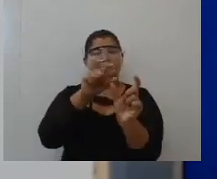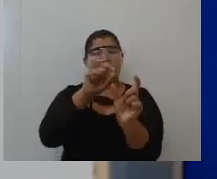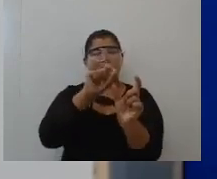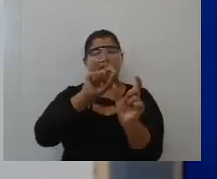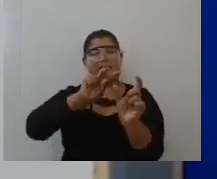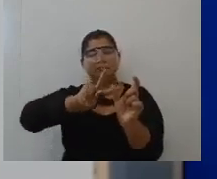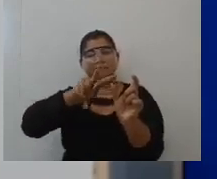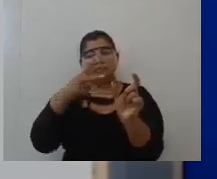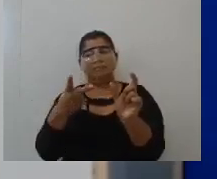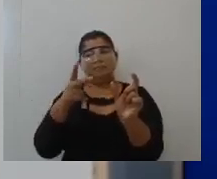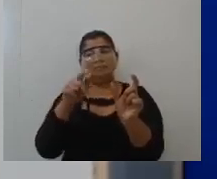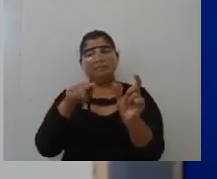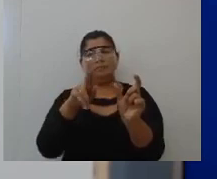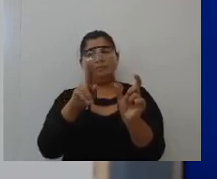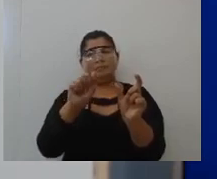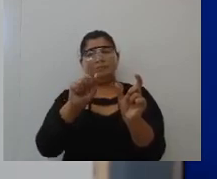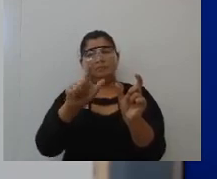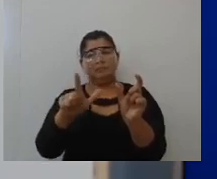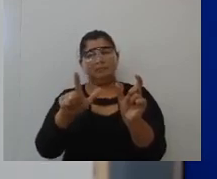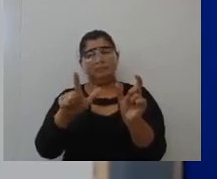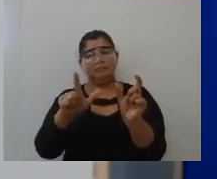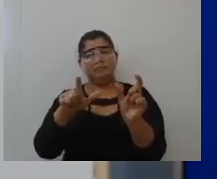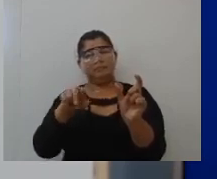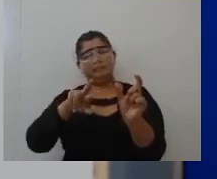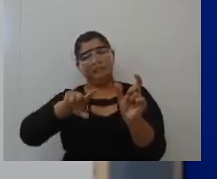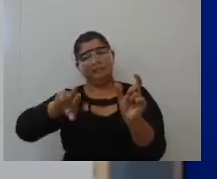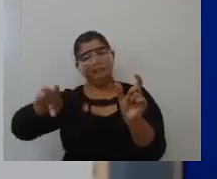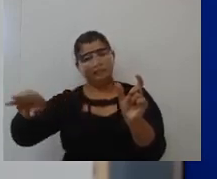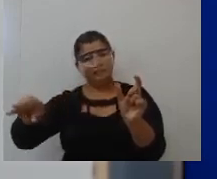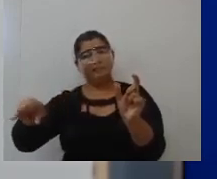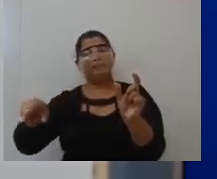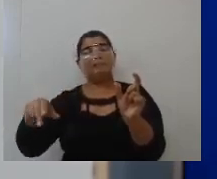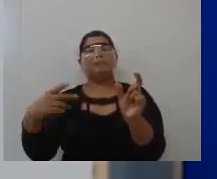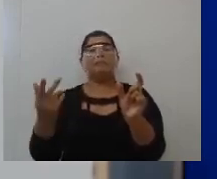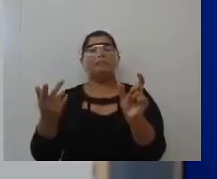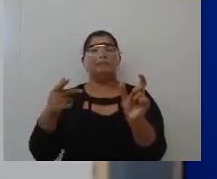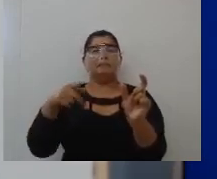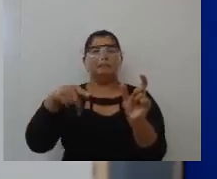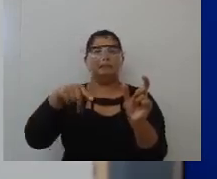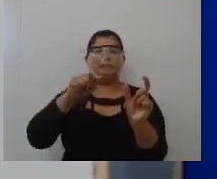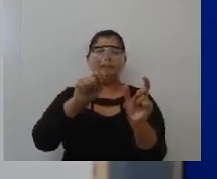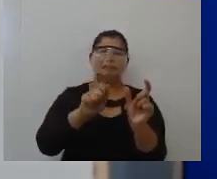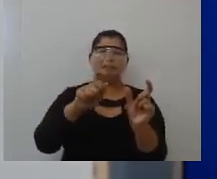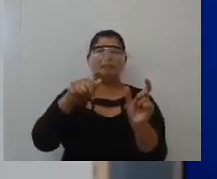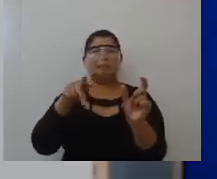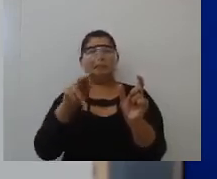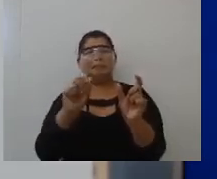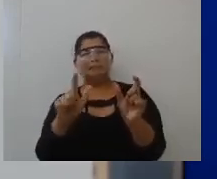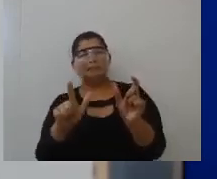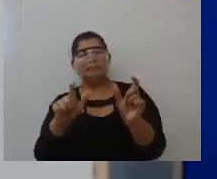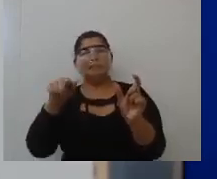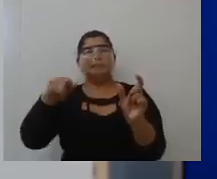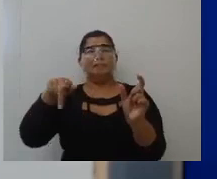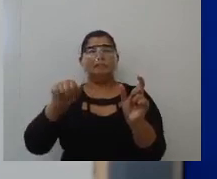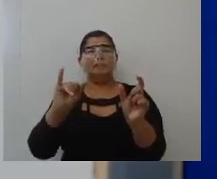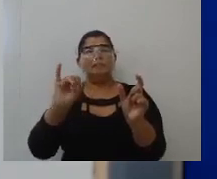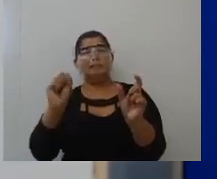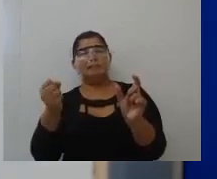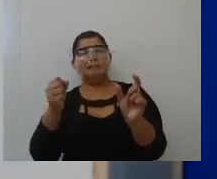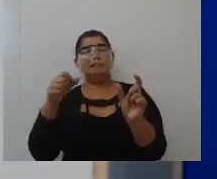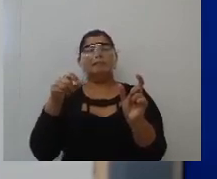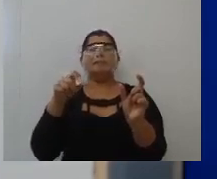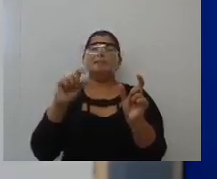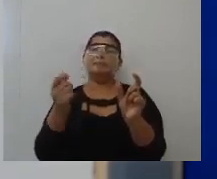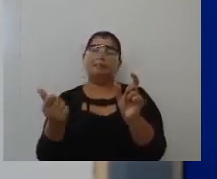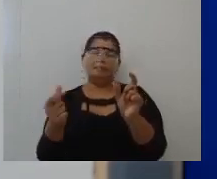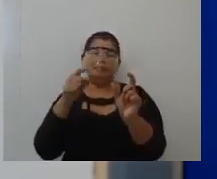o qual e os seus derivados, né? O qual, a qual, os quais, as quais, o que